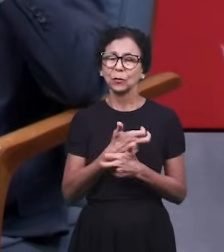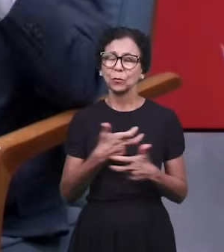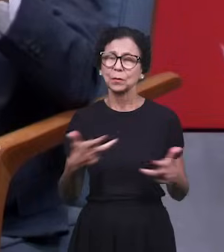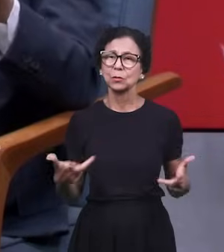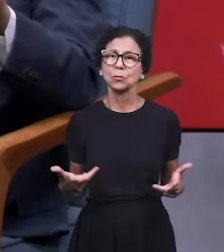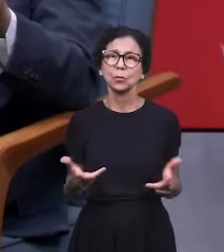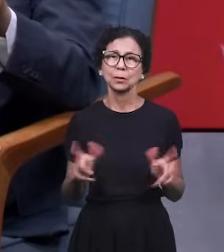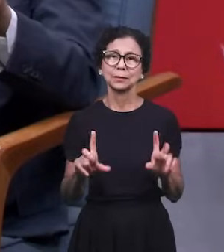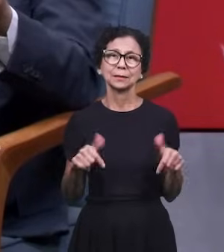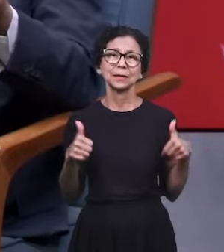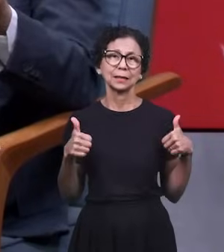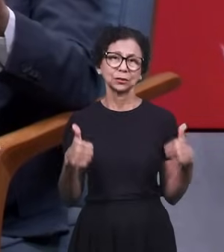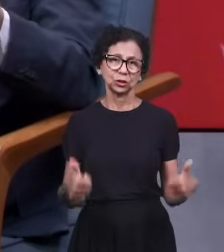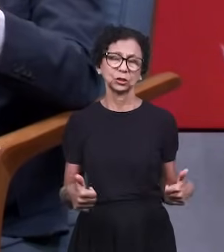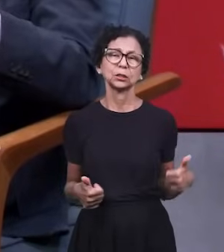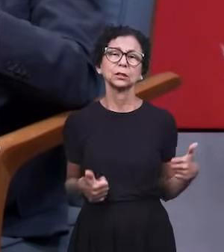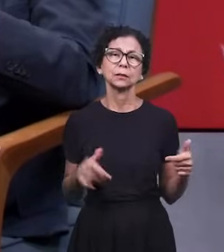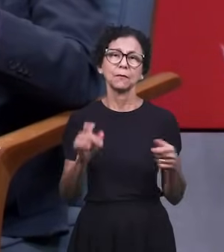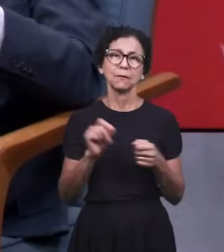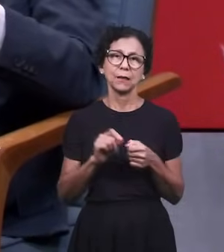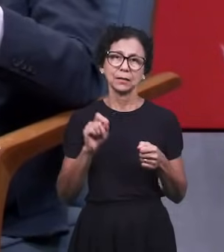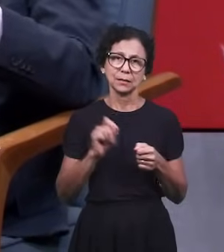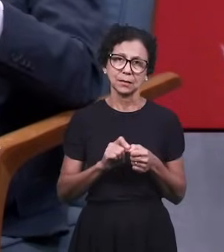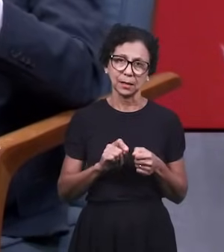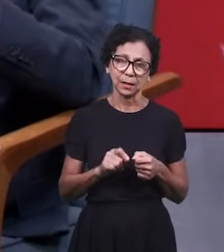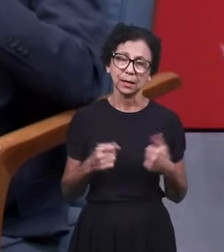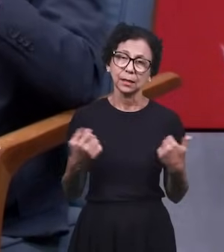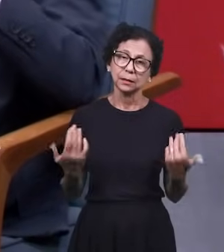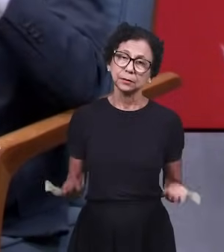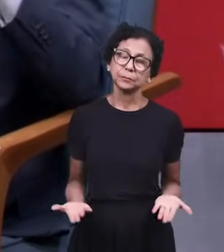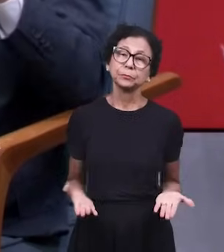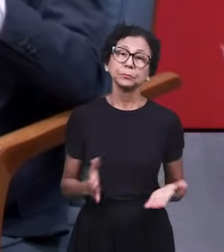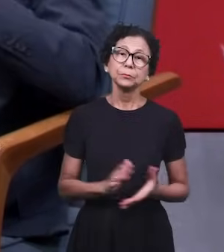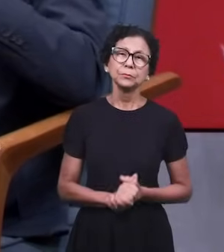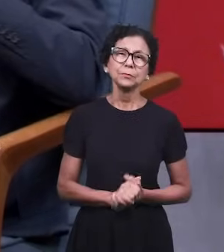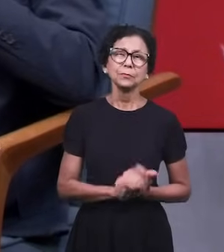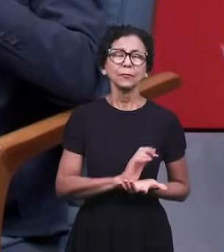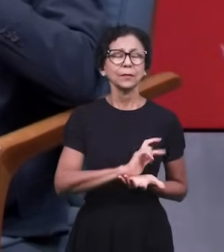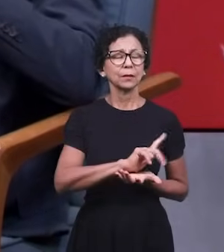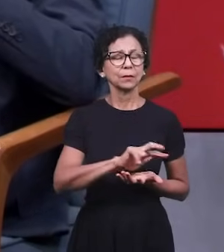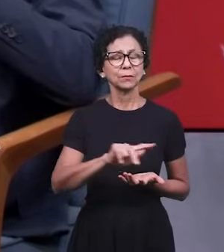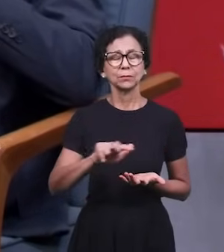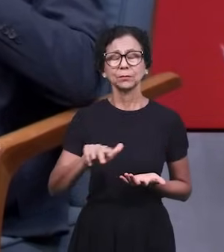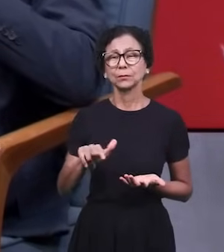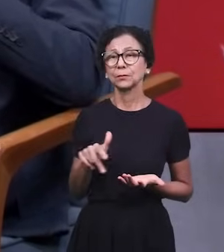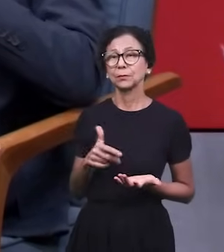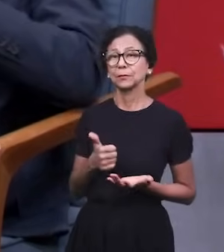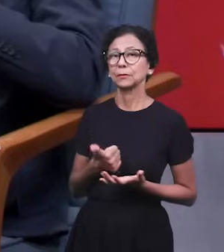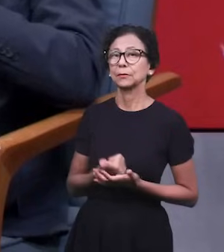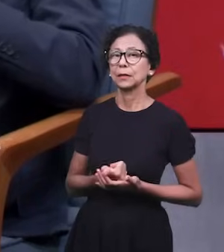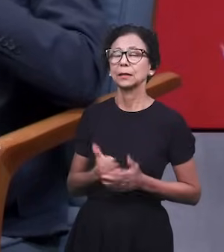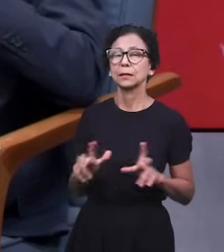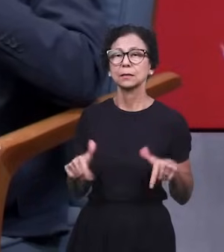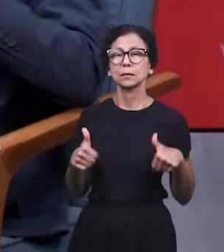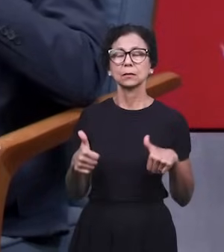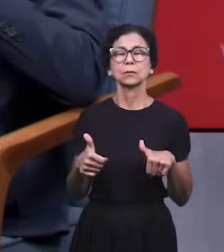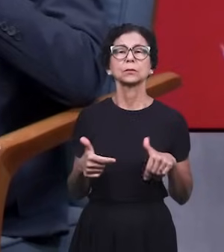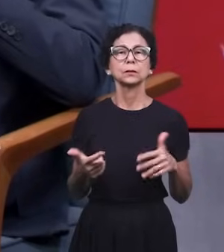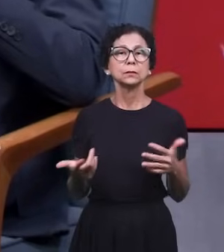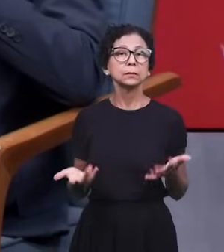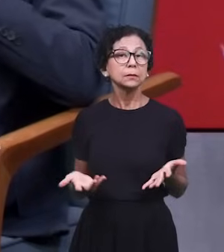importante, e nós usamos isso para ver aquilo que está no Novo Testamento. Há várias